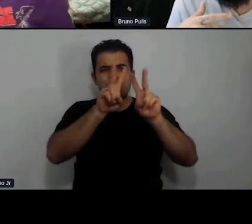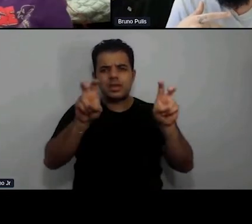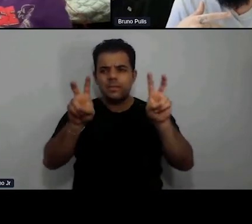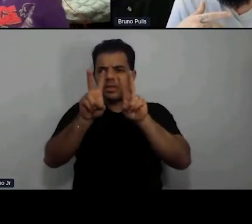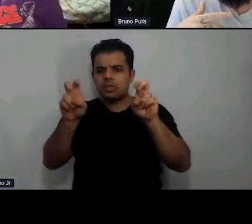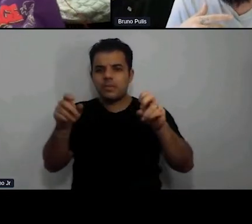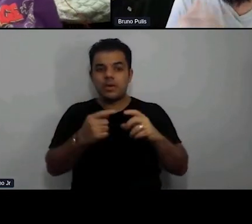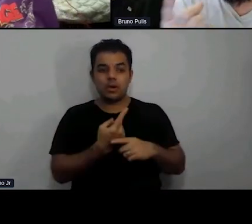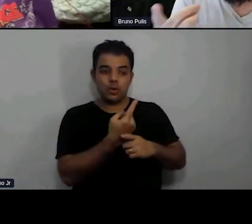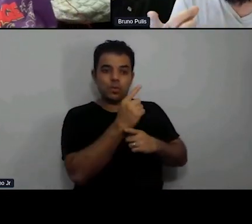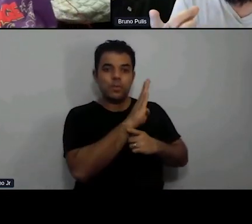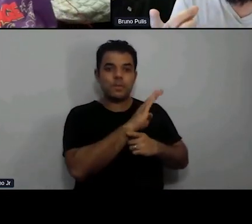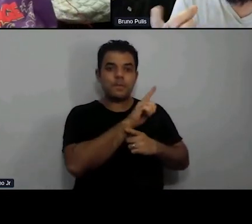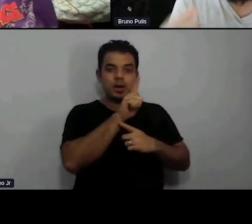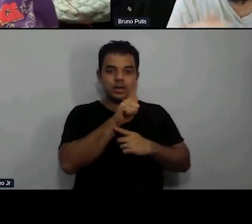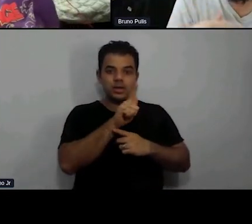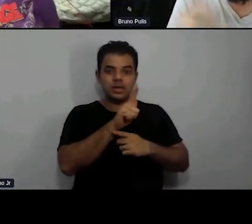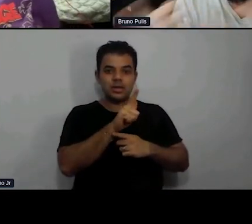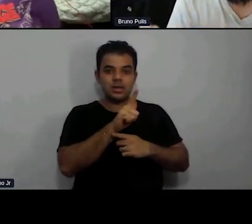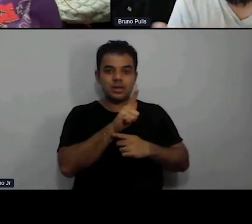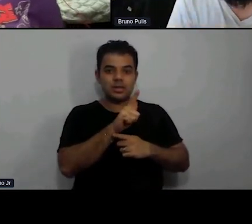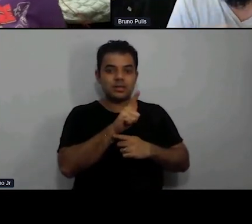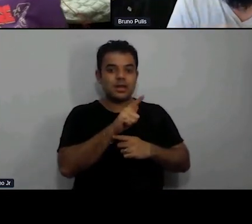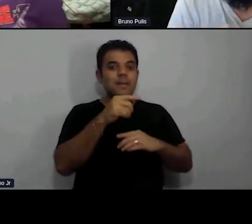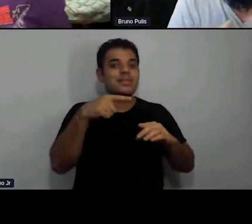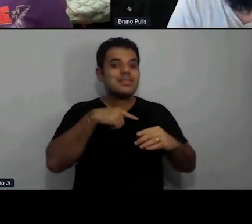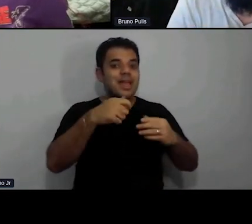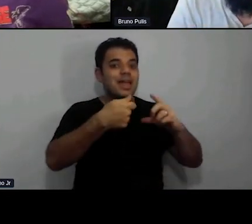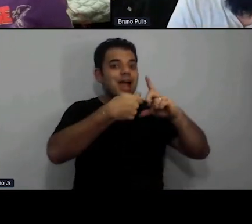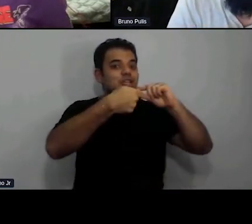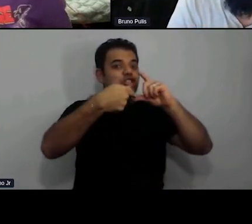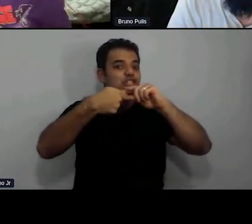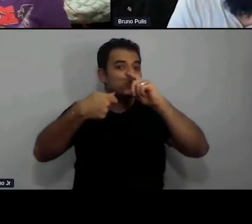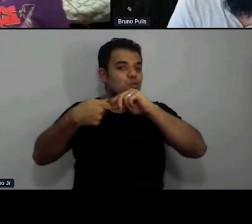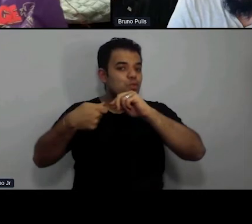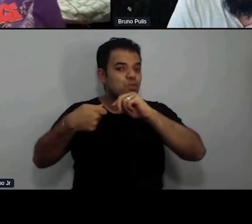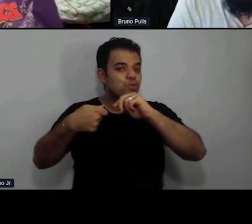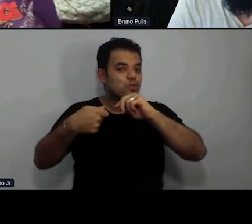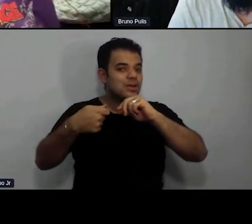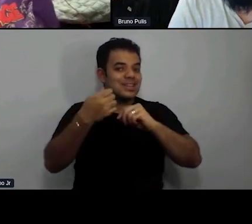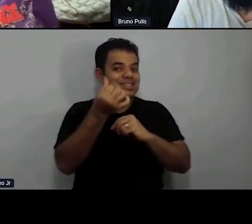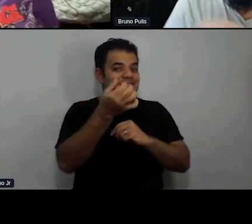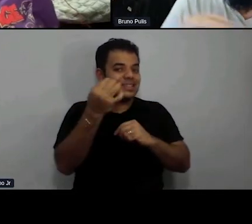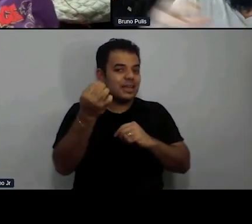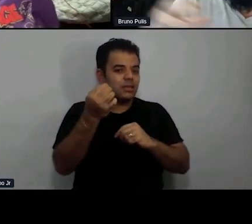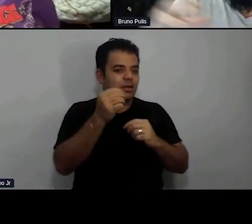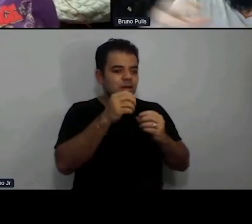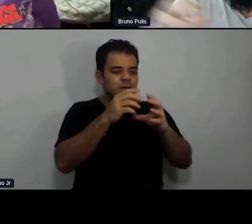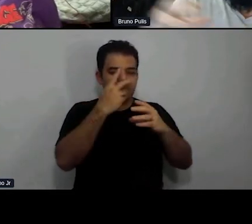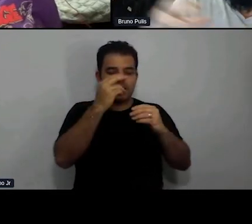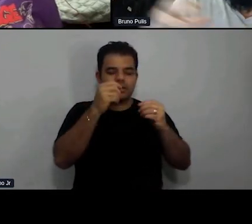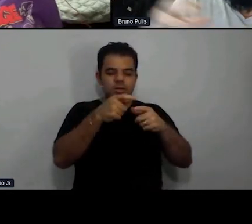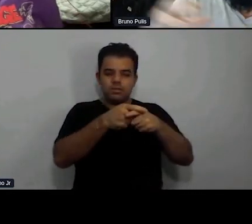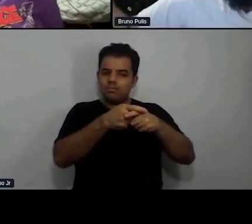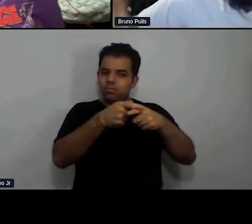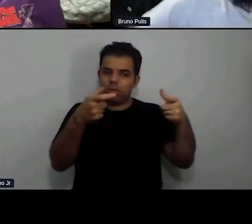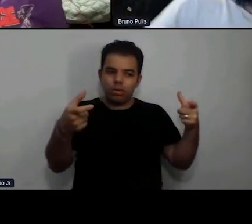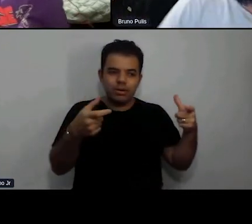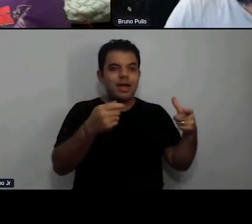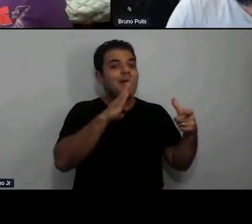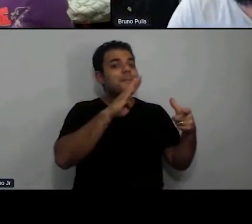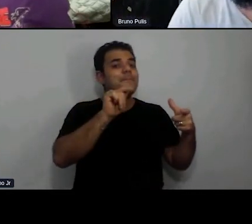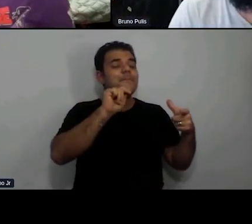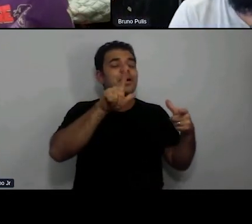um bug e eu tenho 60 artigos, eu vou ter 60 bugs do mesmo bug. Então, vai virando uma bola de